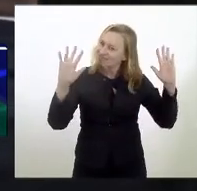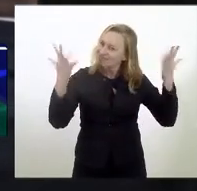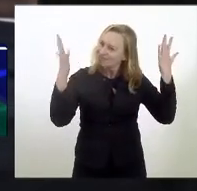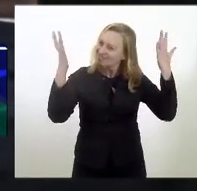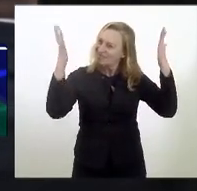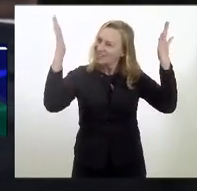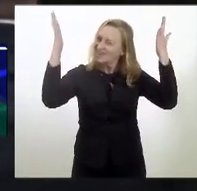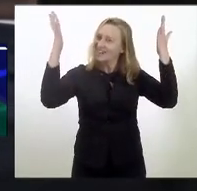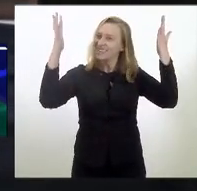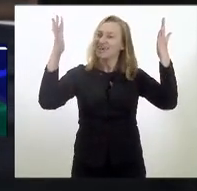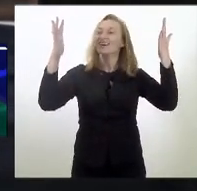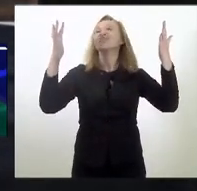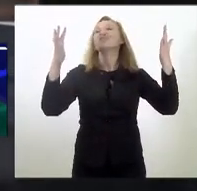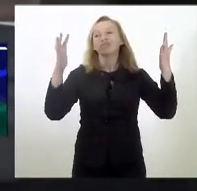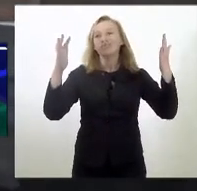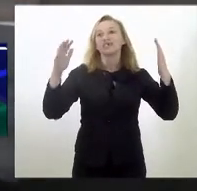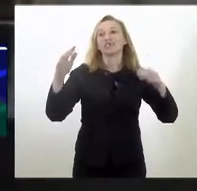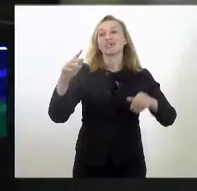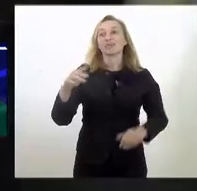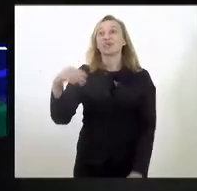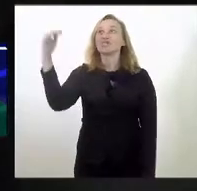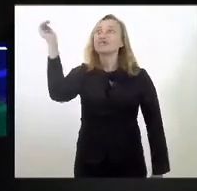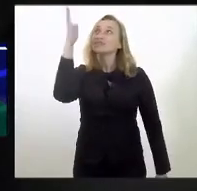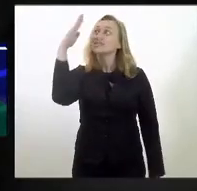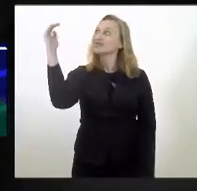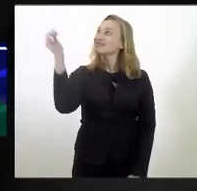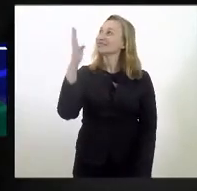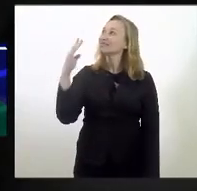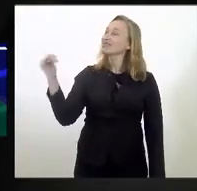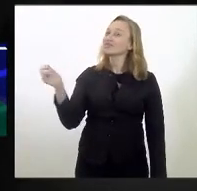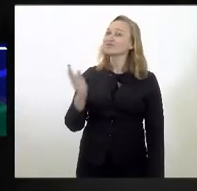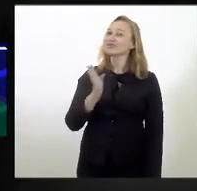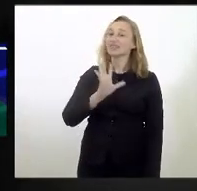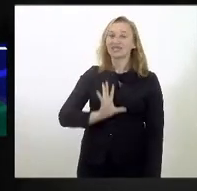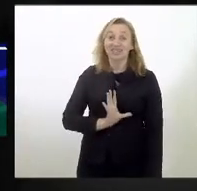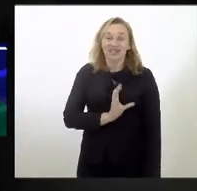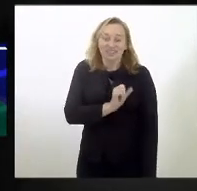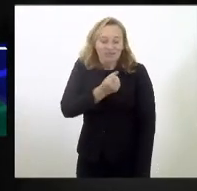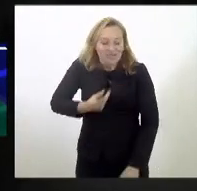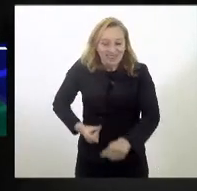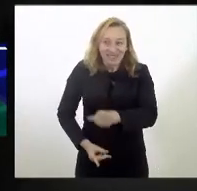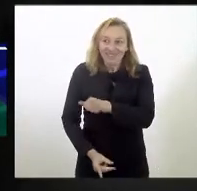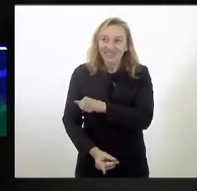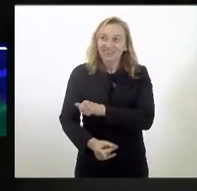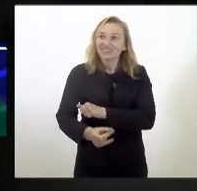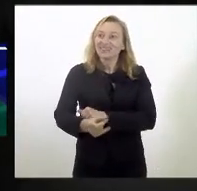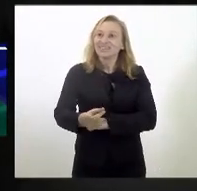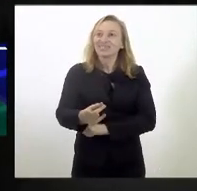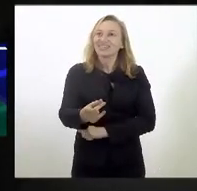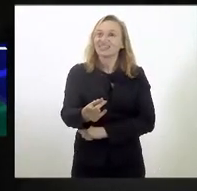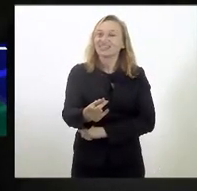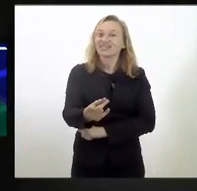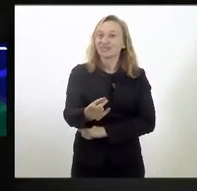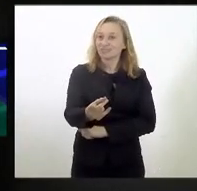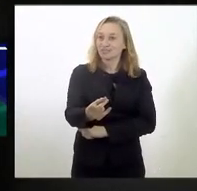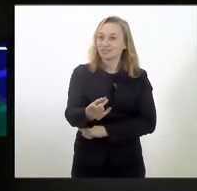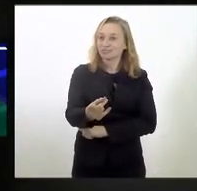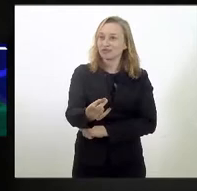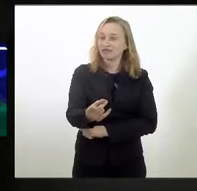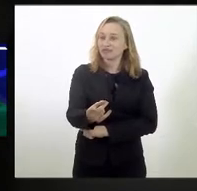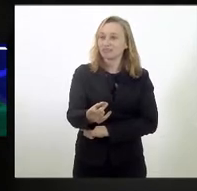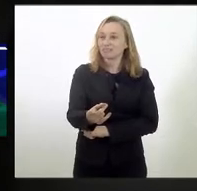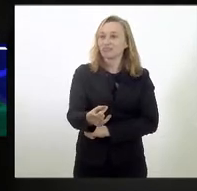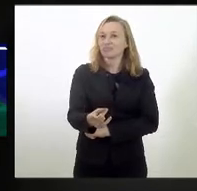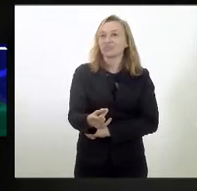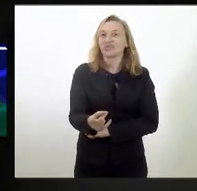salve, salve Brasil, de amor eterno seja